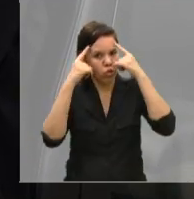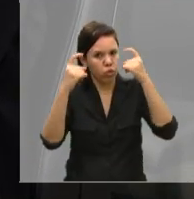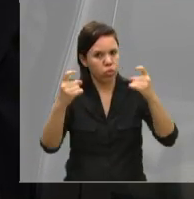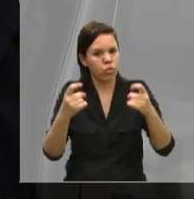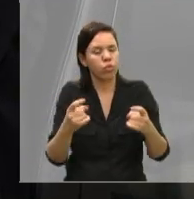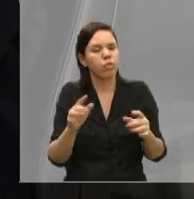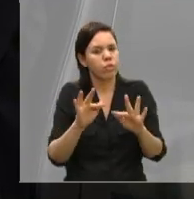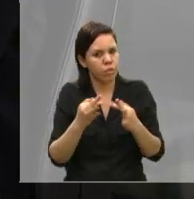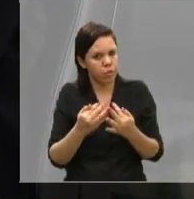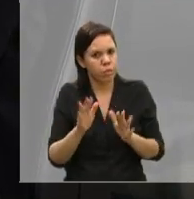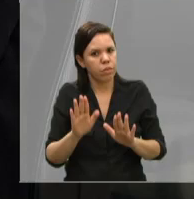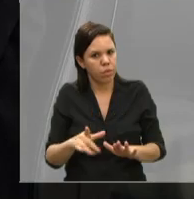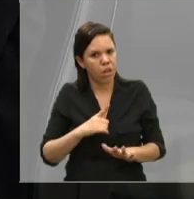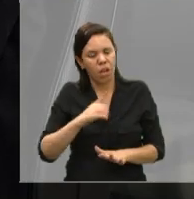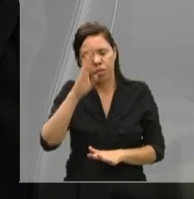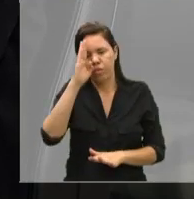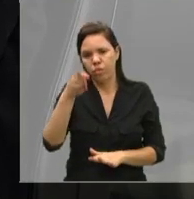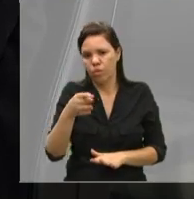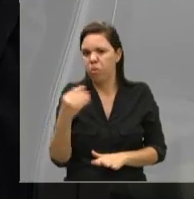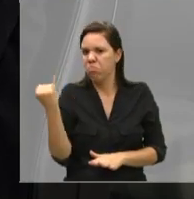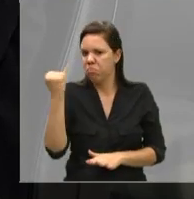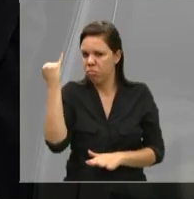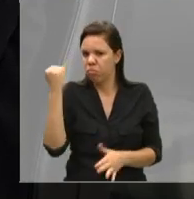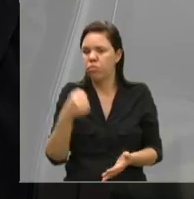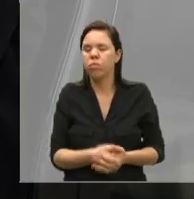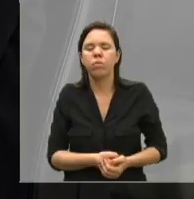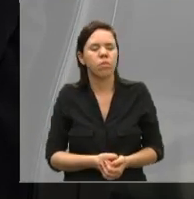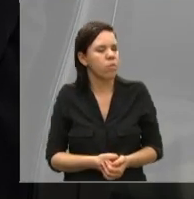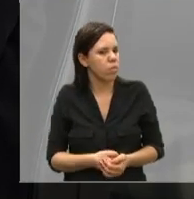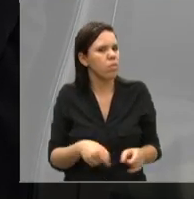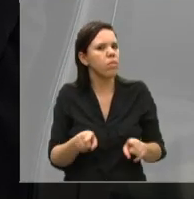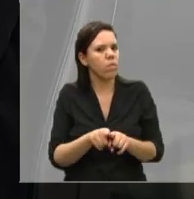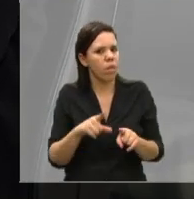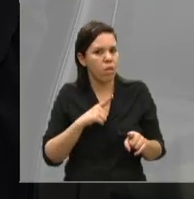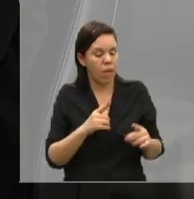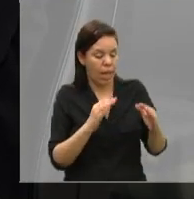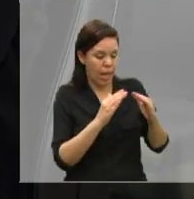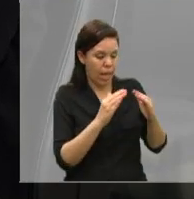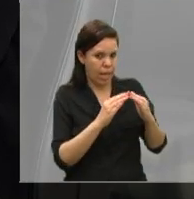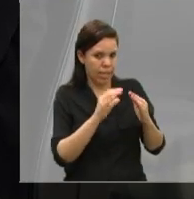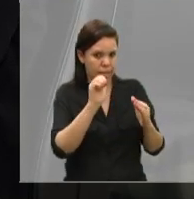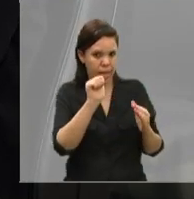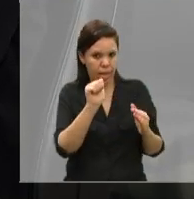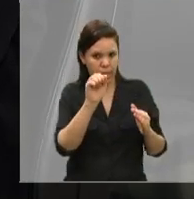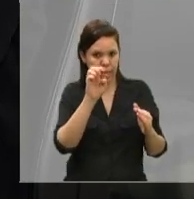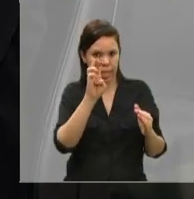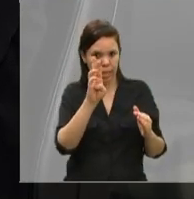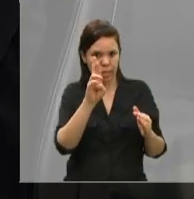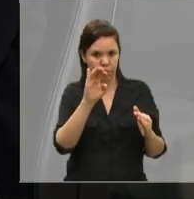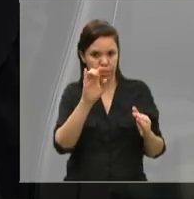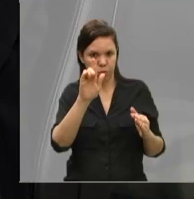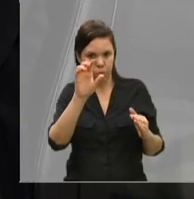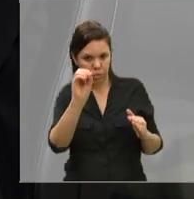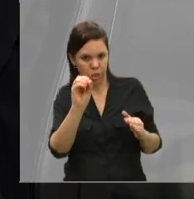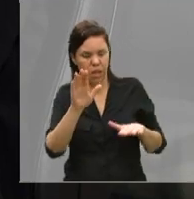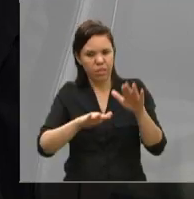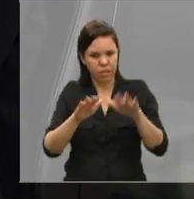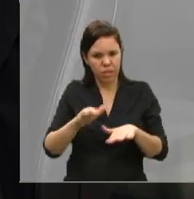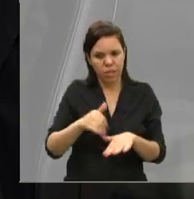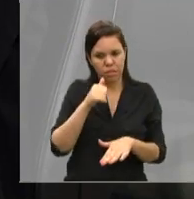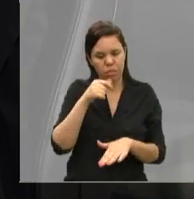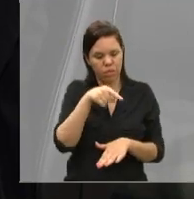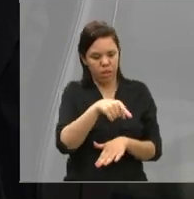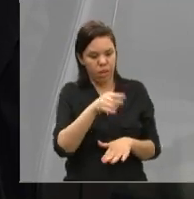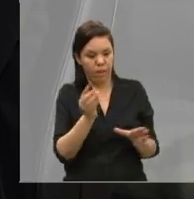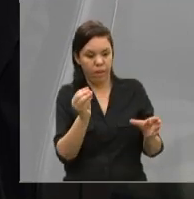doméstica. É um serviço fundamental, super importante. Tem a Casa Abrigo, que é uma casa sigilosa, porque em muitos momentos a violência